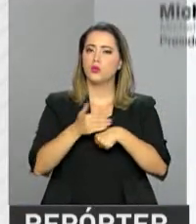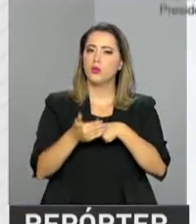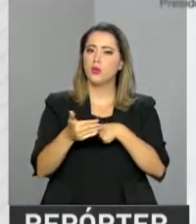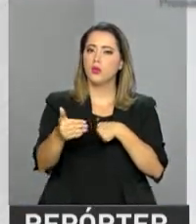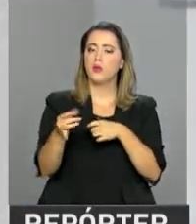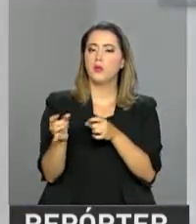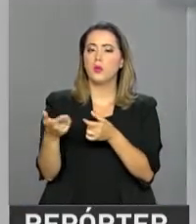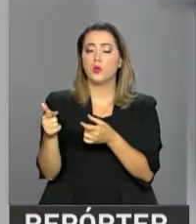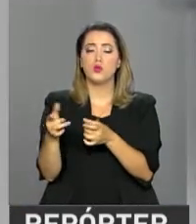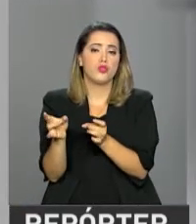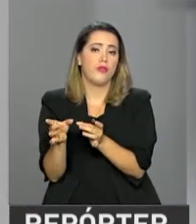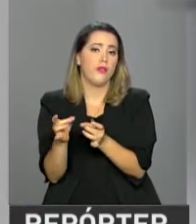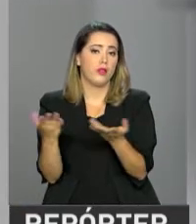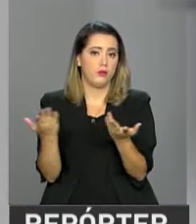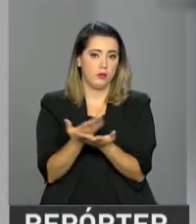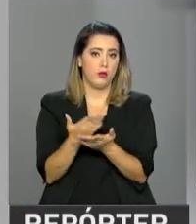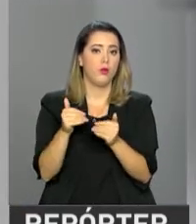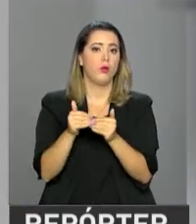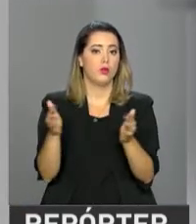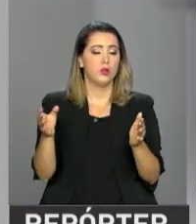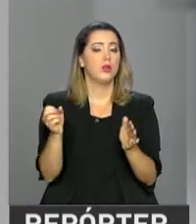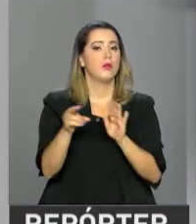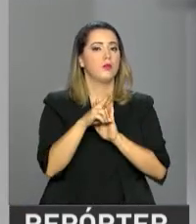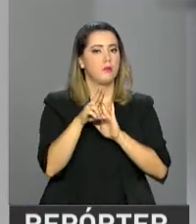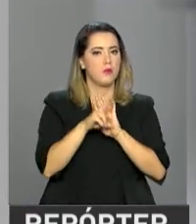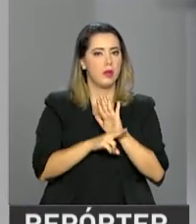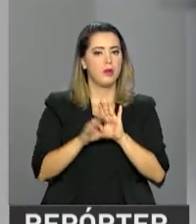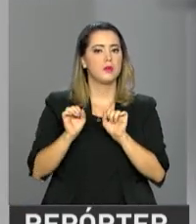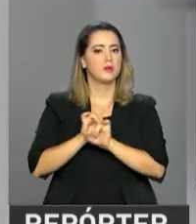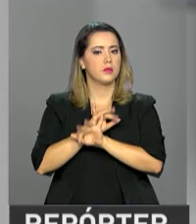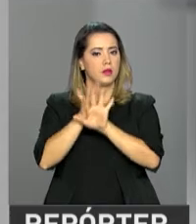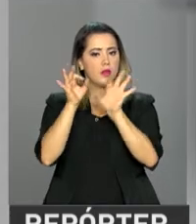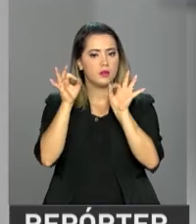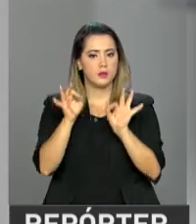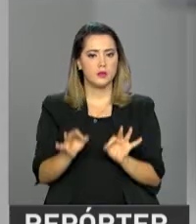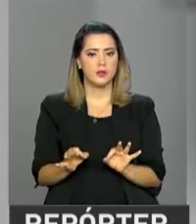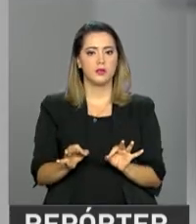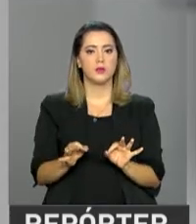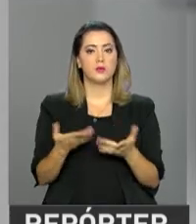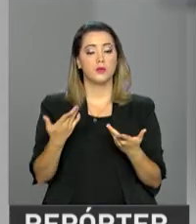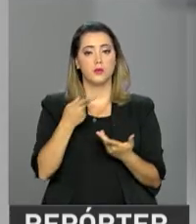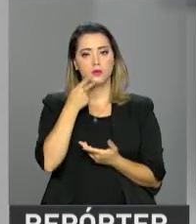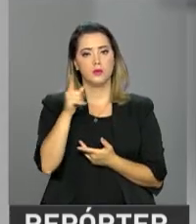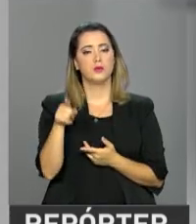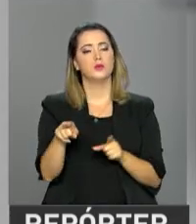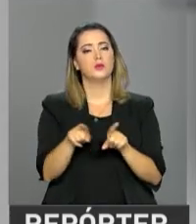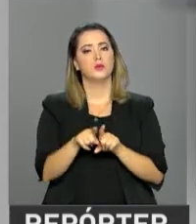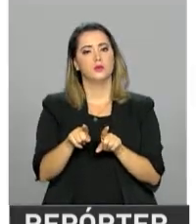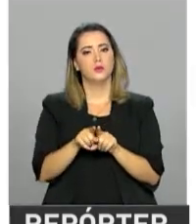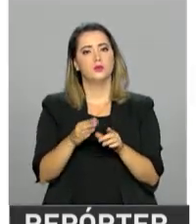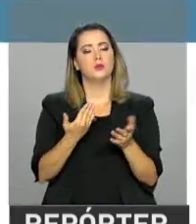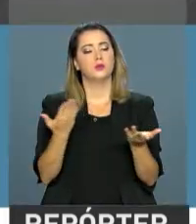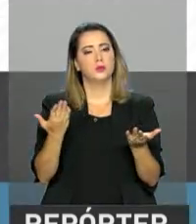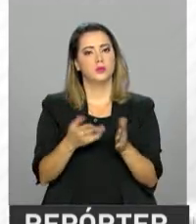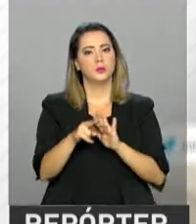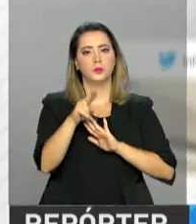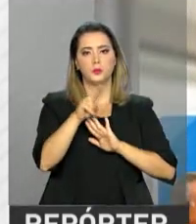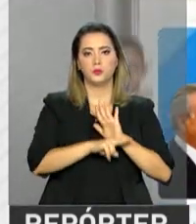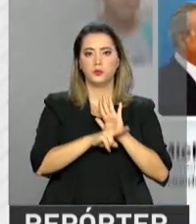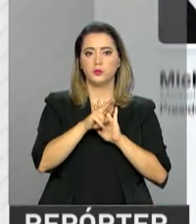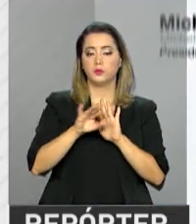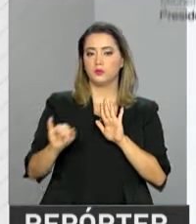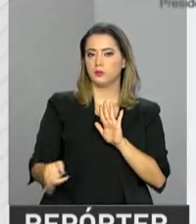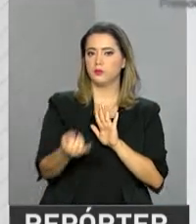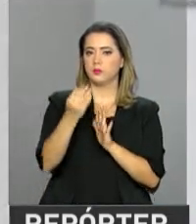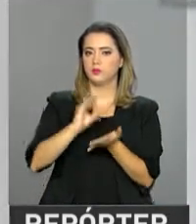leilões do pré sal agora foram adotadas regras mais claras o presidente ressaltou ainda que a iniciativa vai ser uma oportunidade para